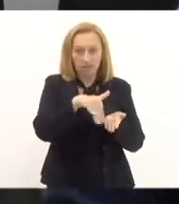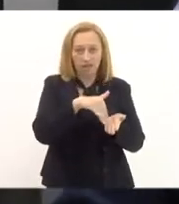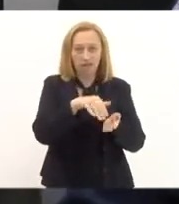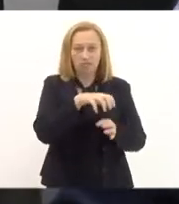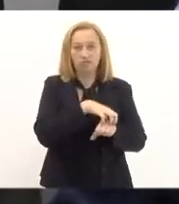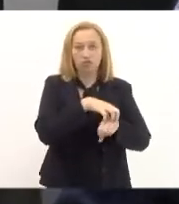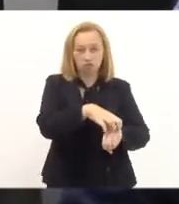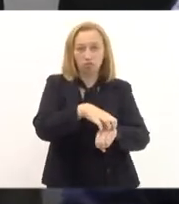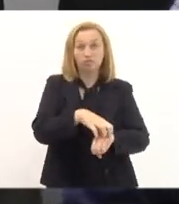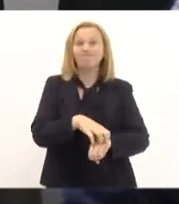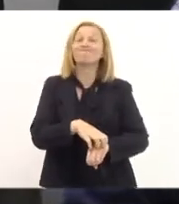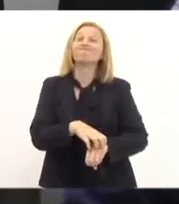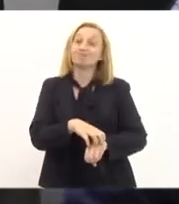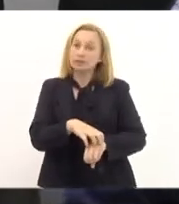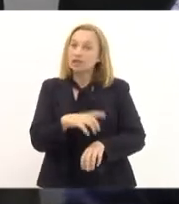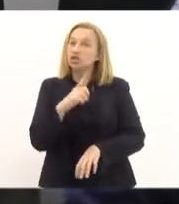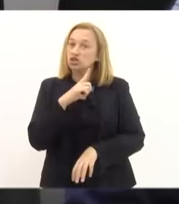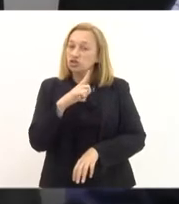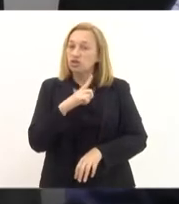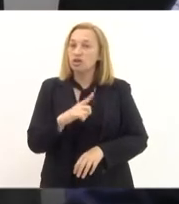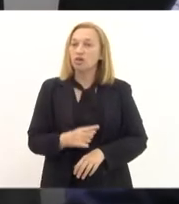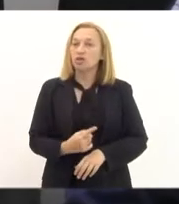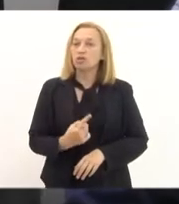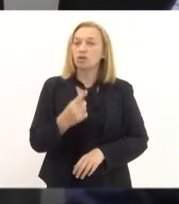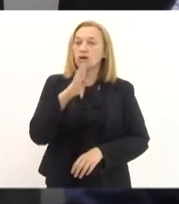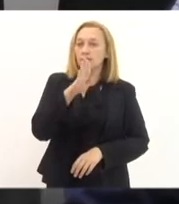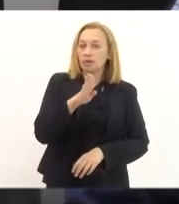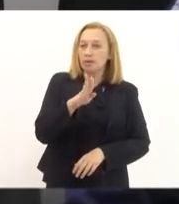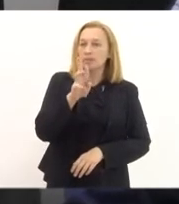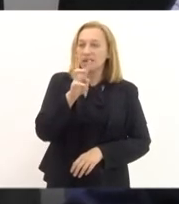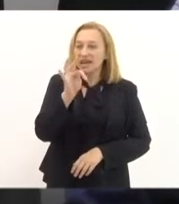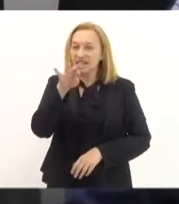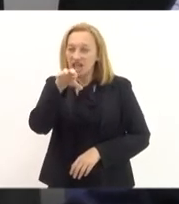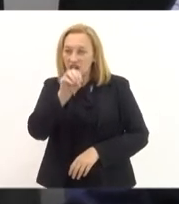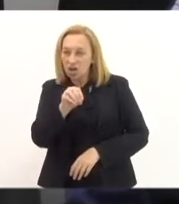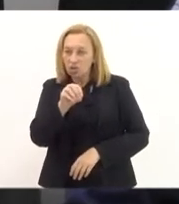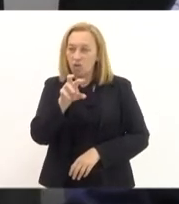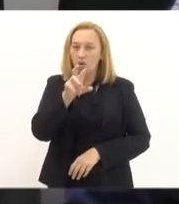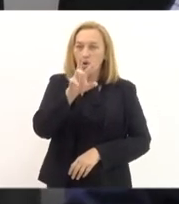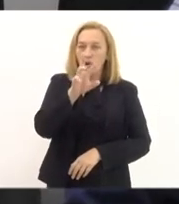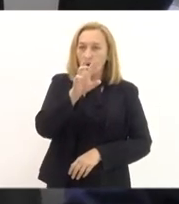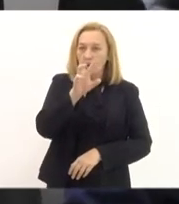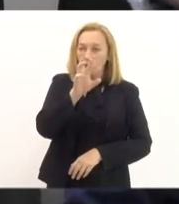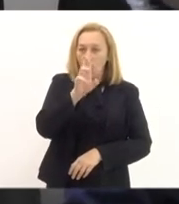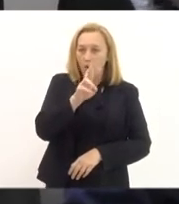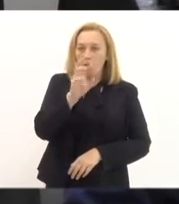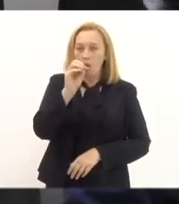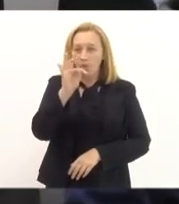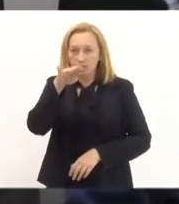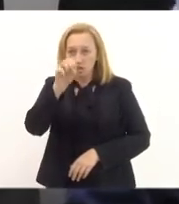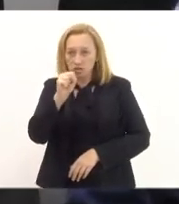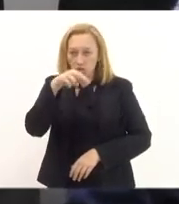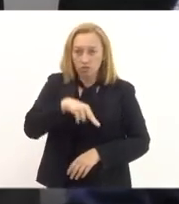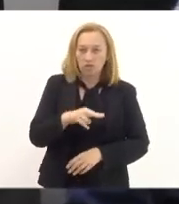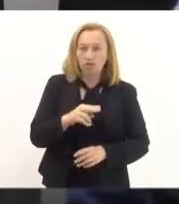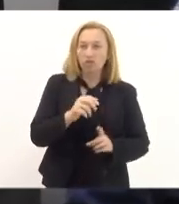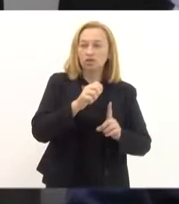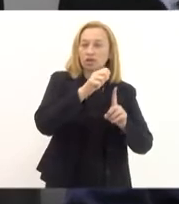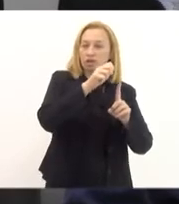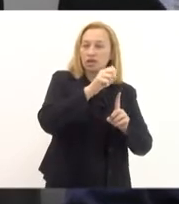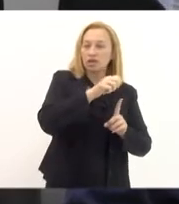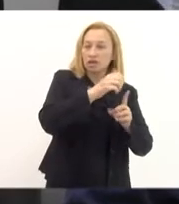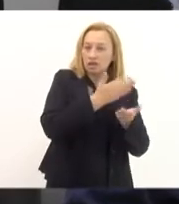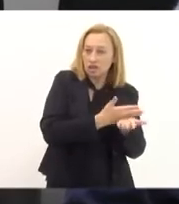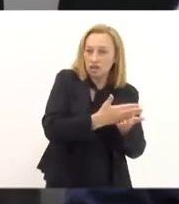transporte nós tivemos um brigadeiro Robson Fernandes que ficou de Janeiro a Maio e